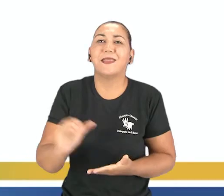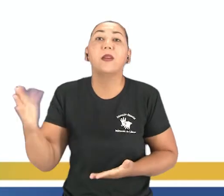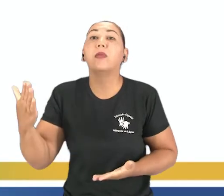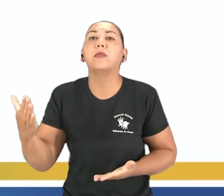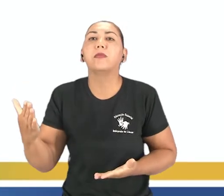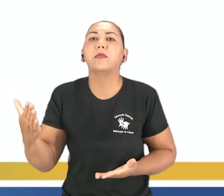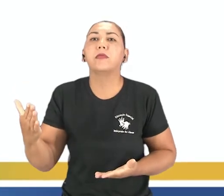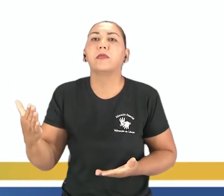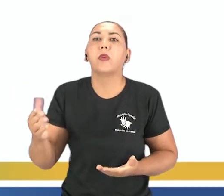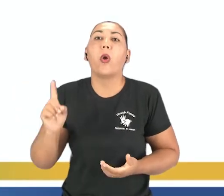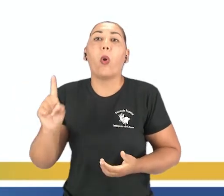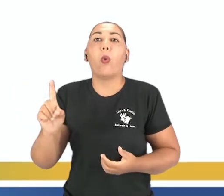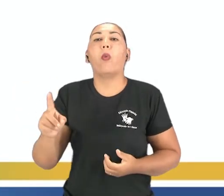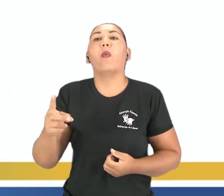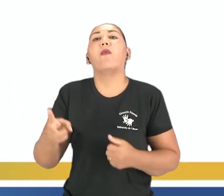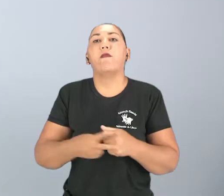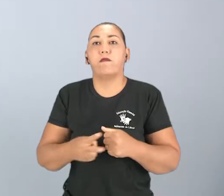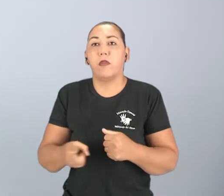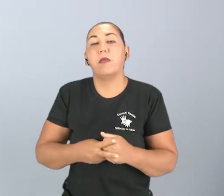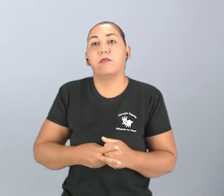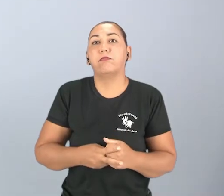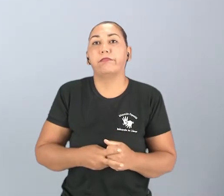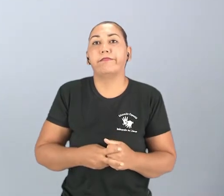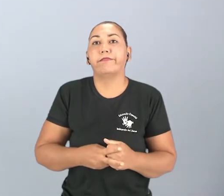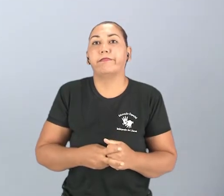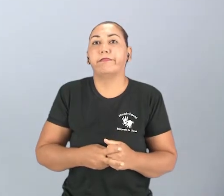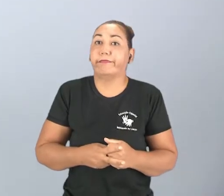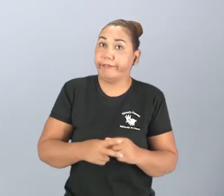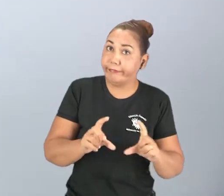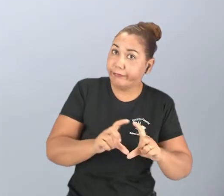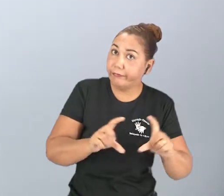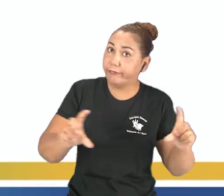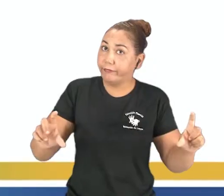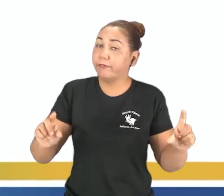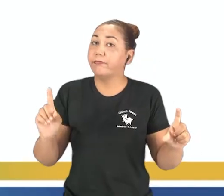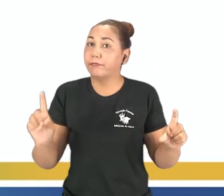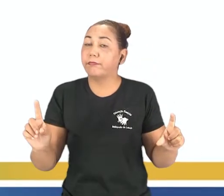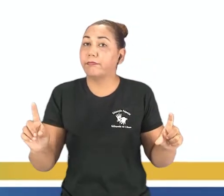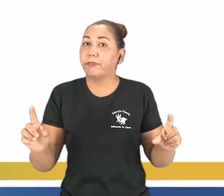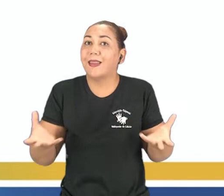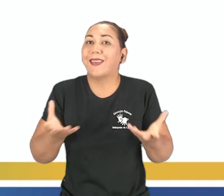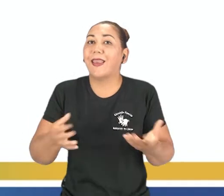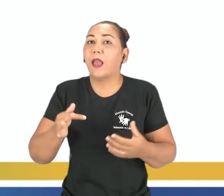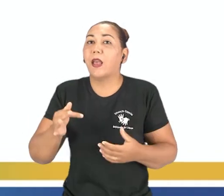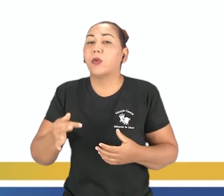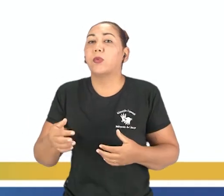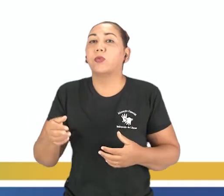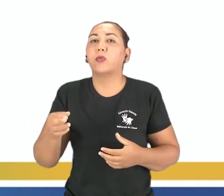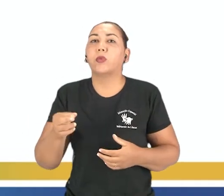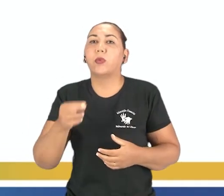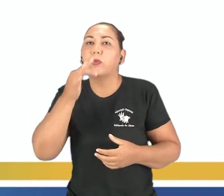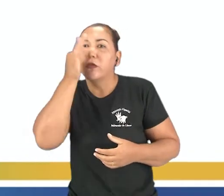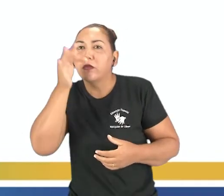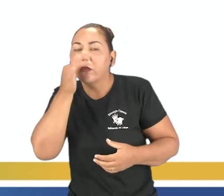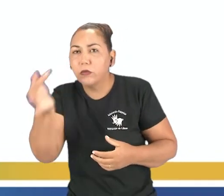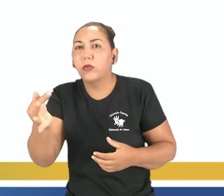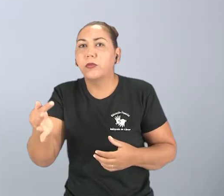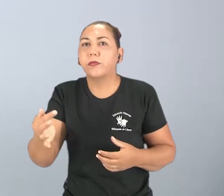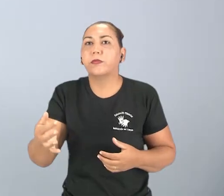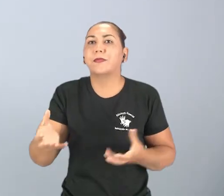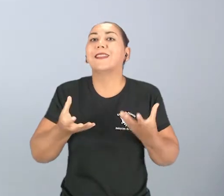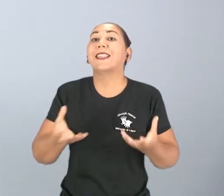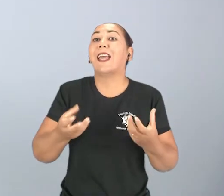um verbo naquele enunciado, logo terei um período. Quero aquelas rosas. O verbo é quero, é apenas